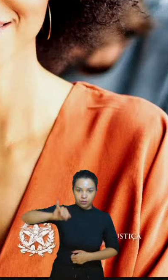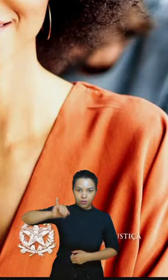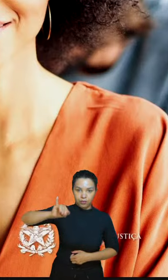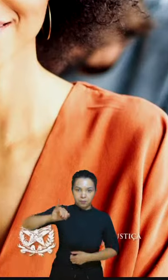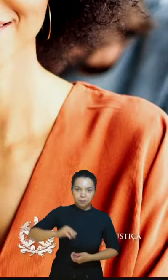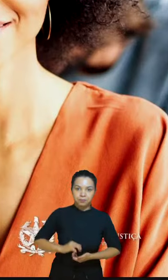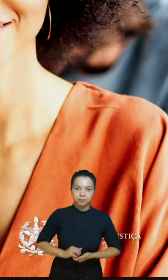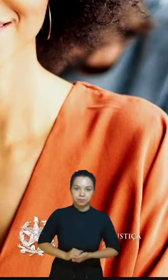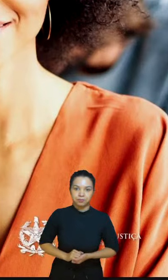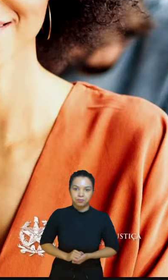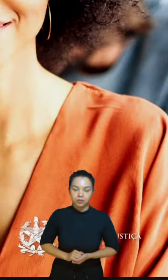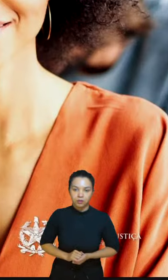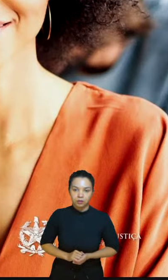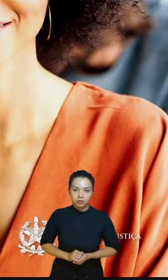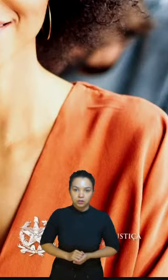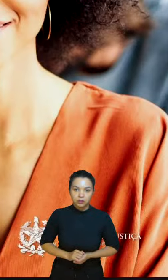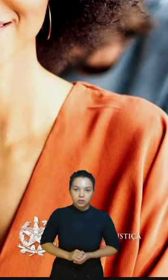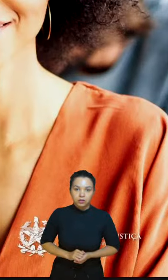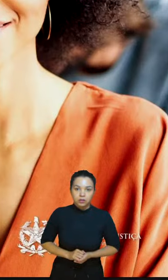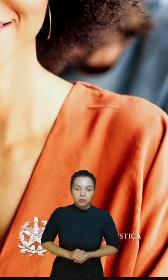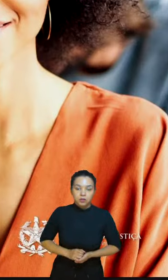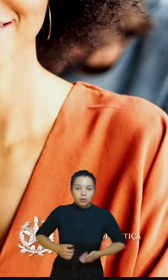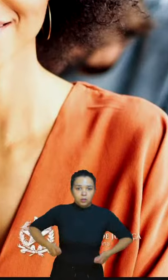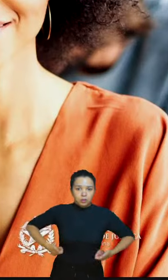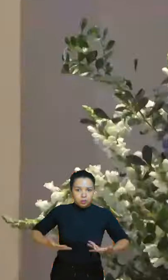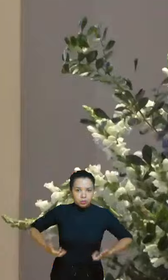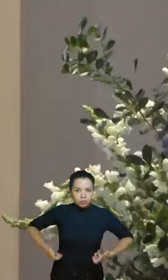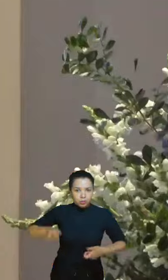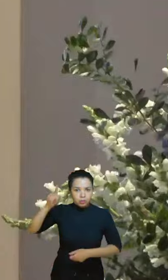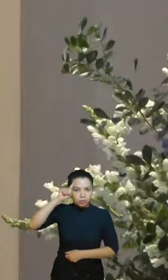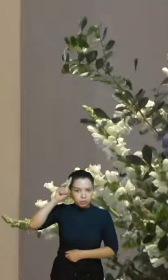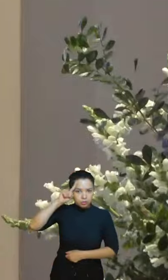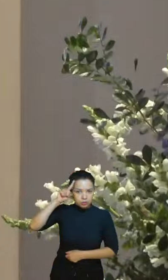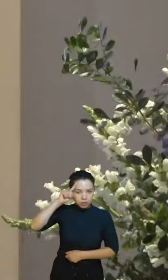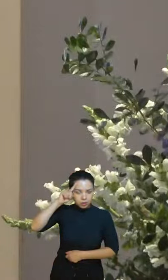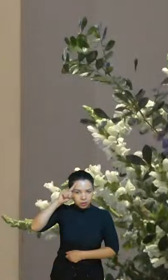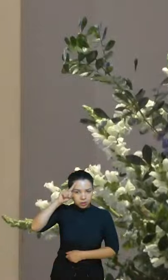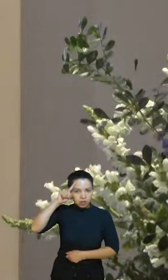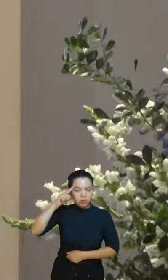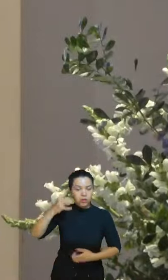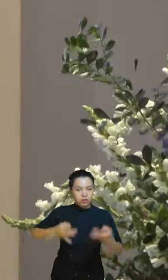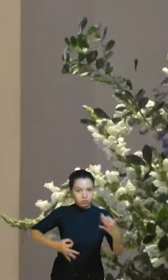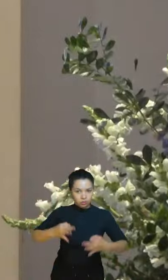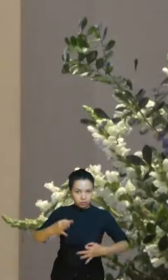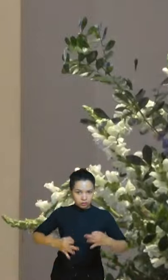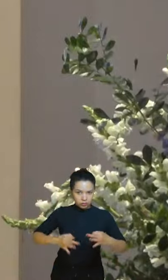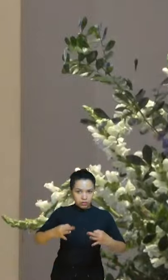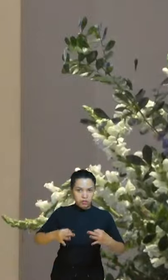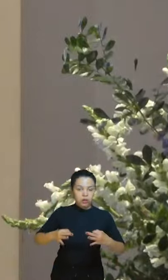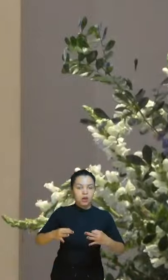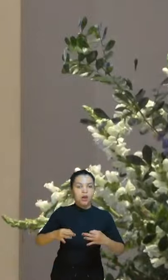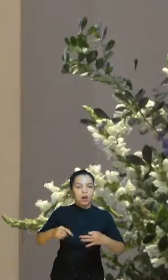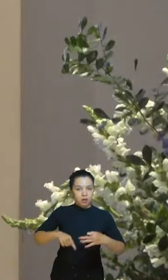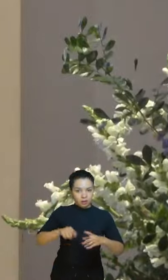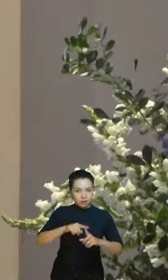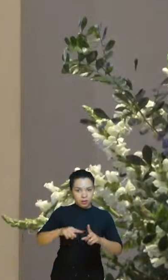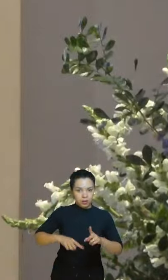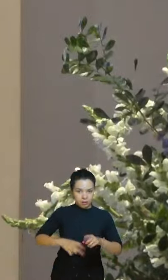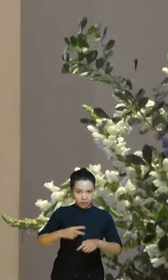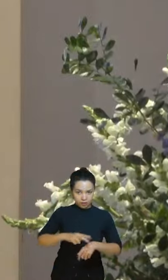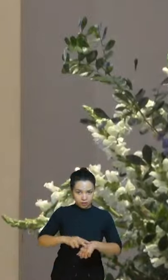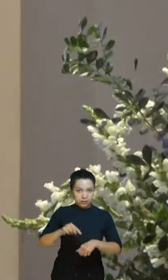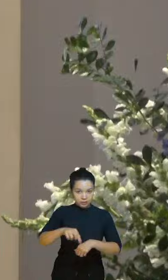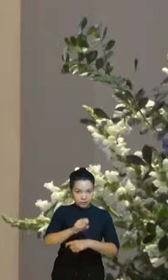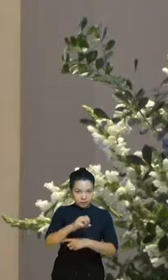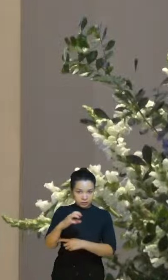mas o custo Diário da Justiça barriga verde da Justiça de Santa Catarina para os servidores